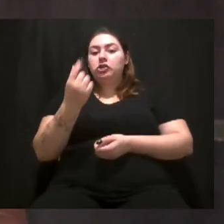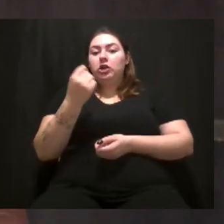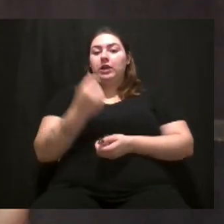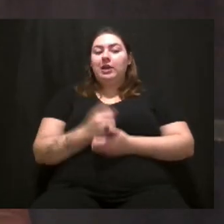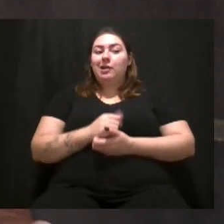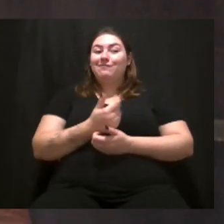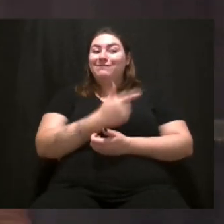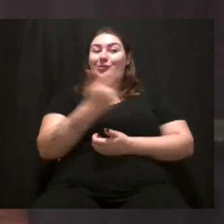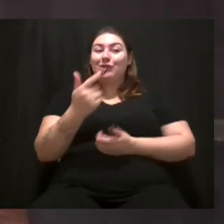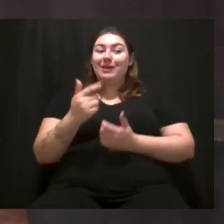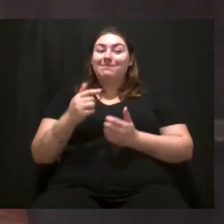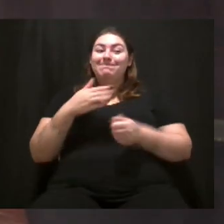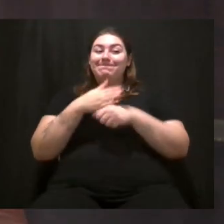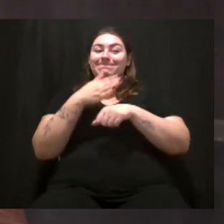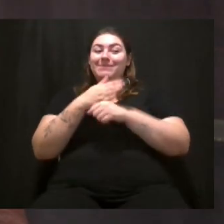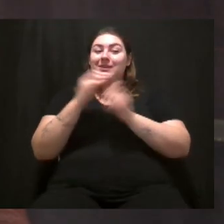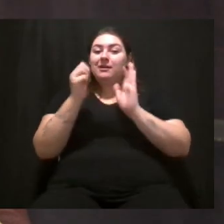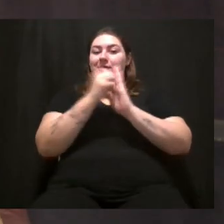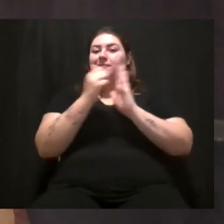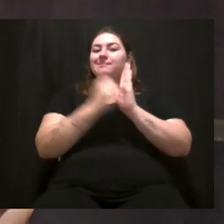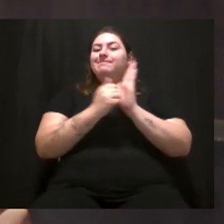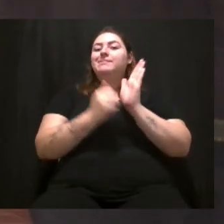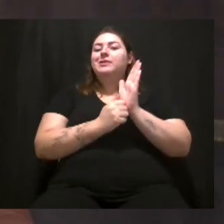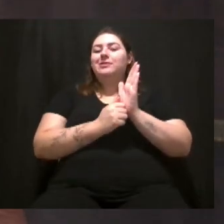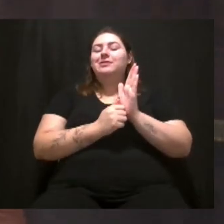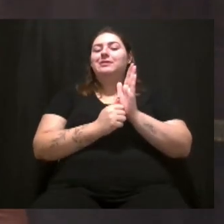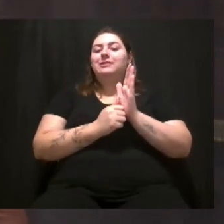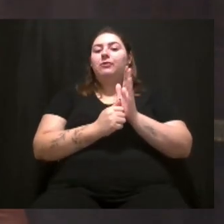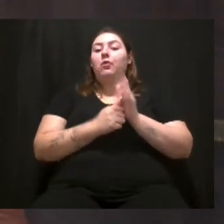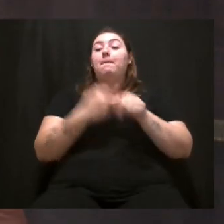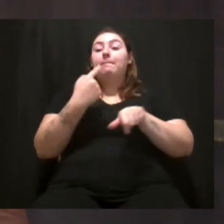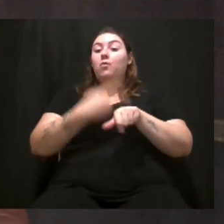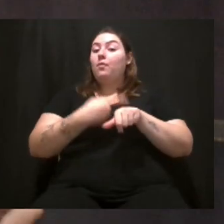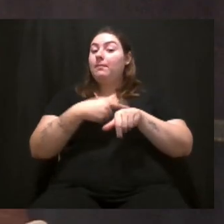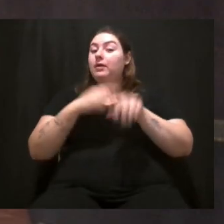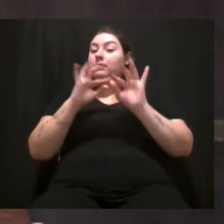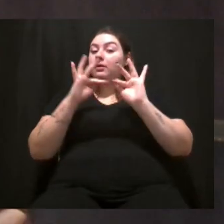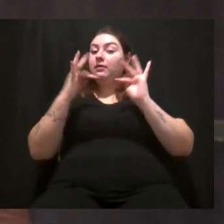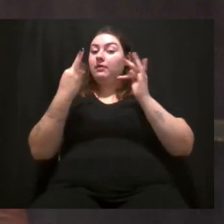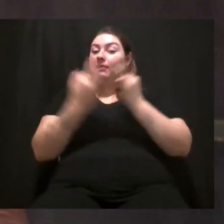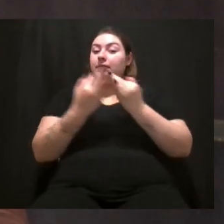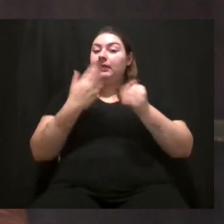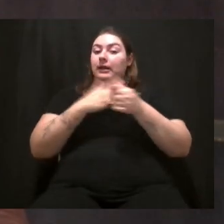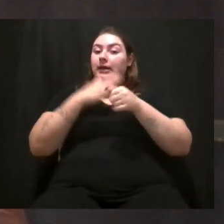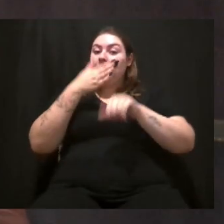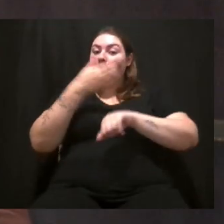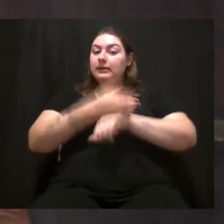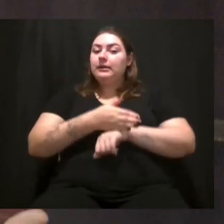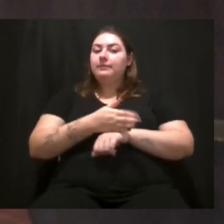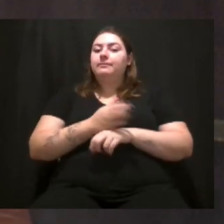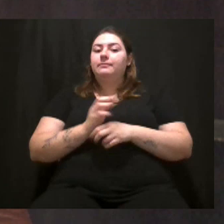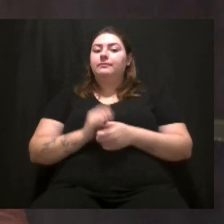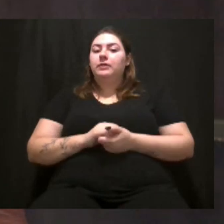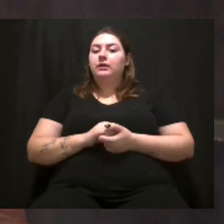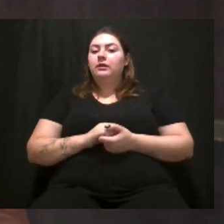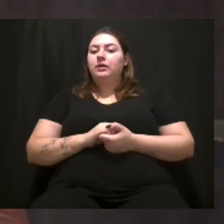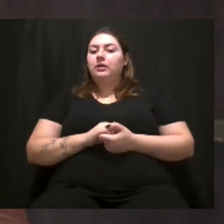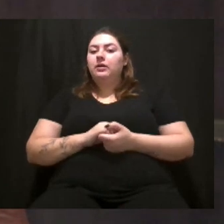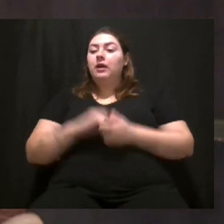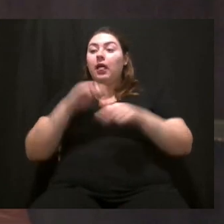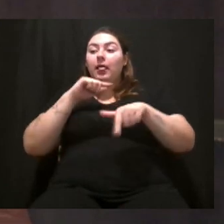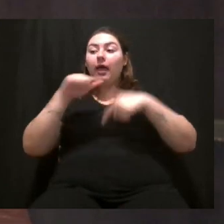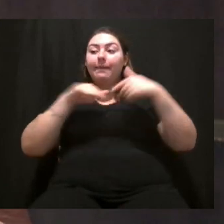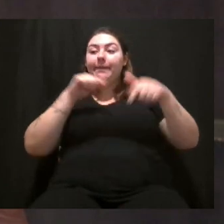atividades. E esse é o momento que a família ela precisa entrar com um trabalho para a criança ter uma autoconfiança,